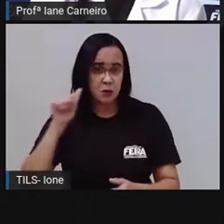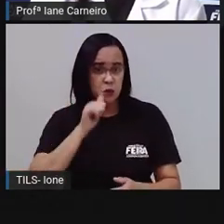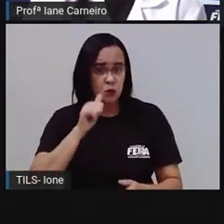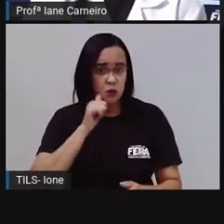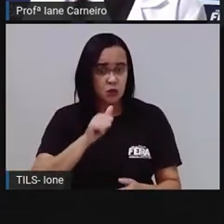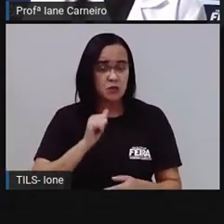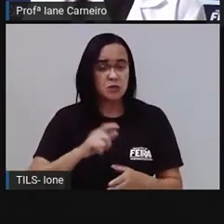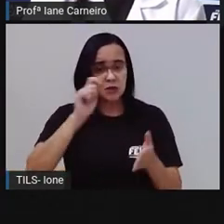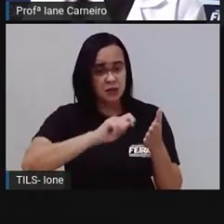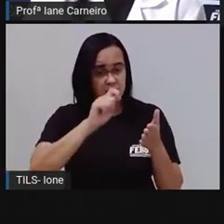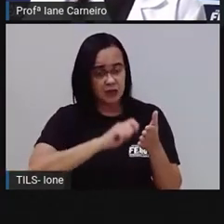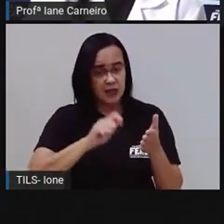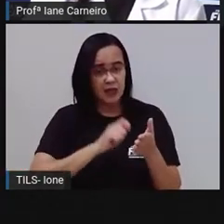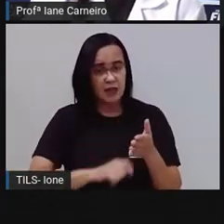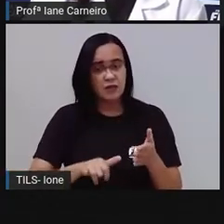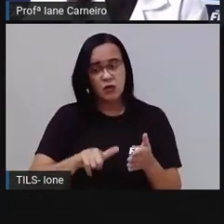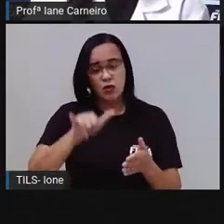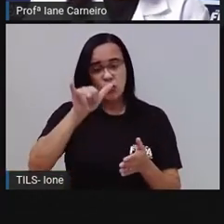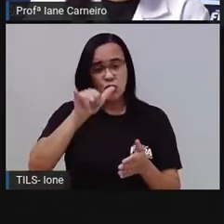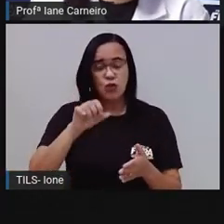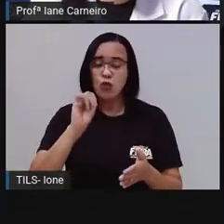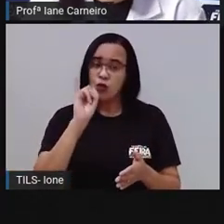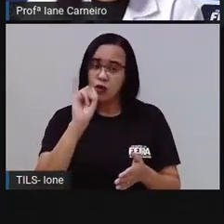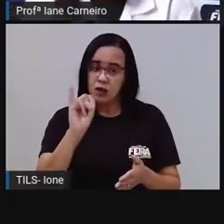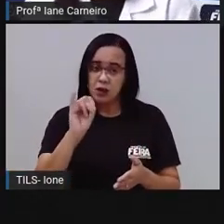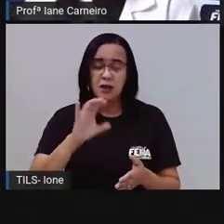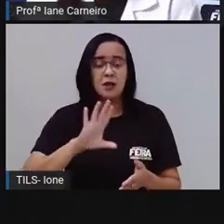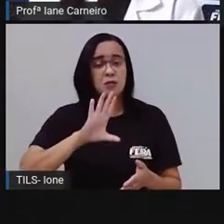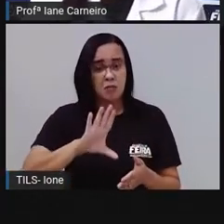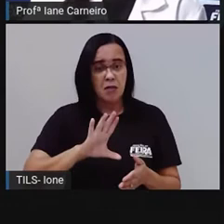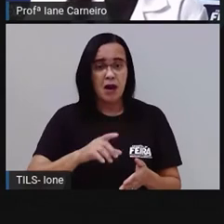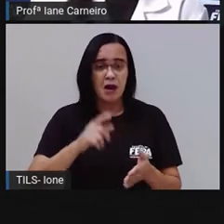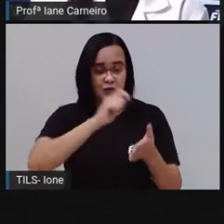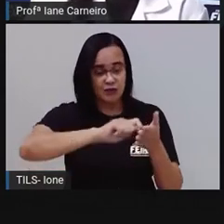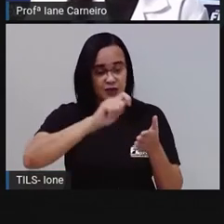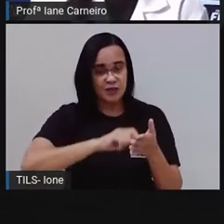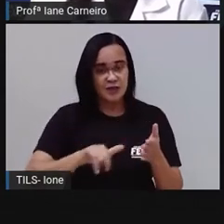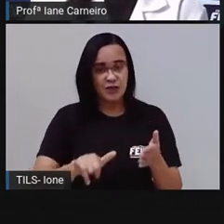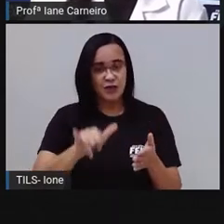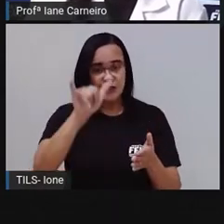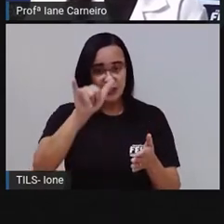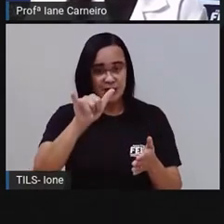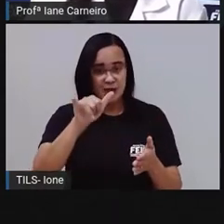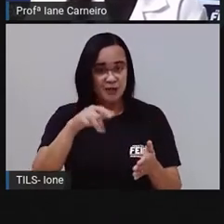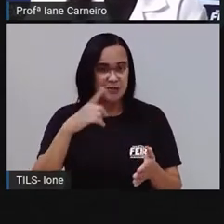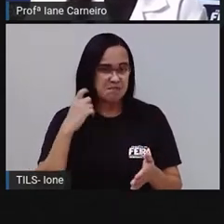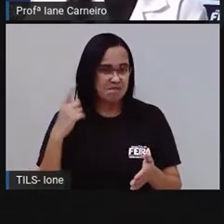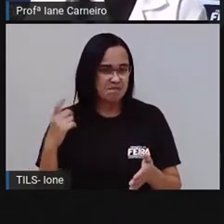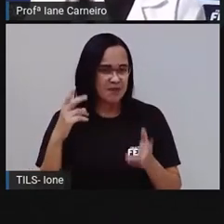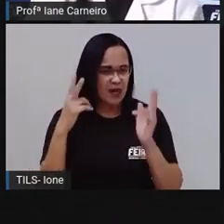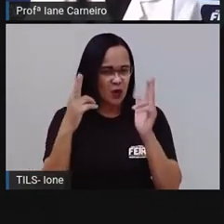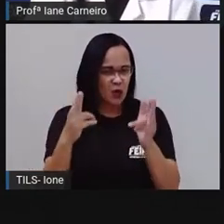Y, que tem o mesmo som. Ó. E o Y.